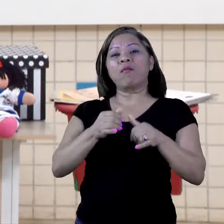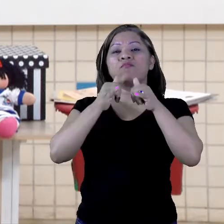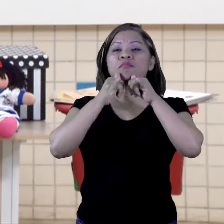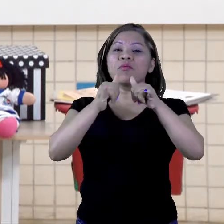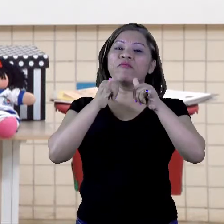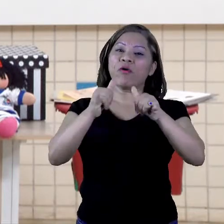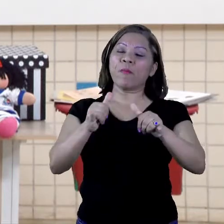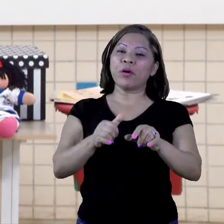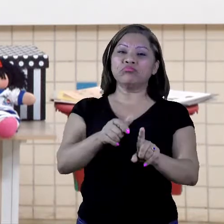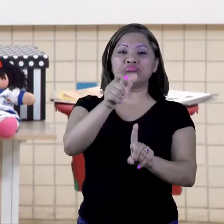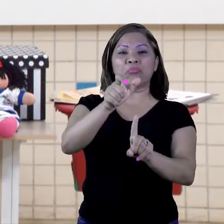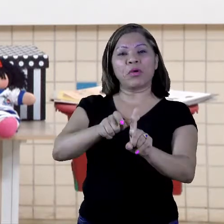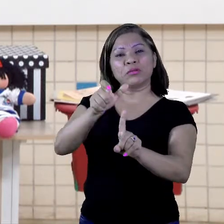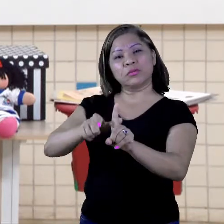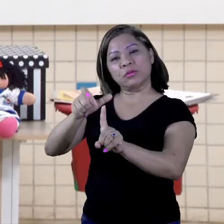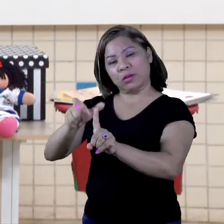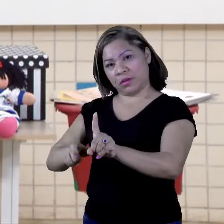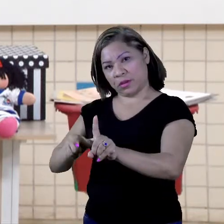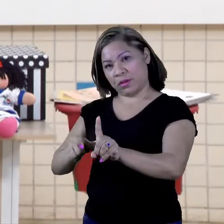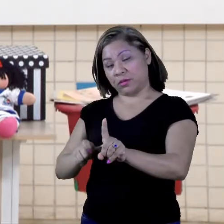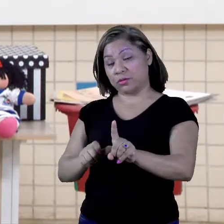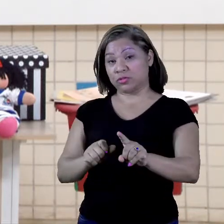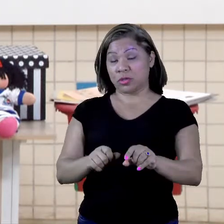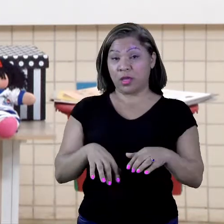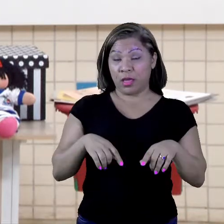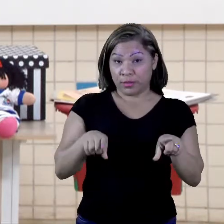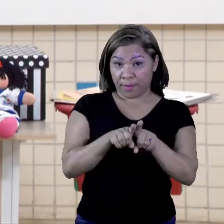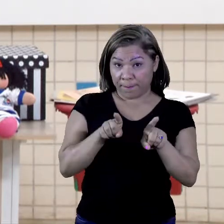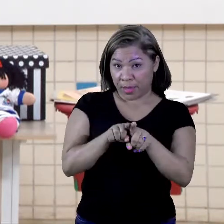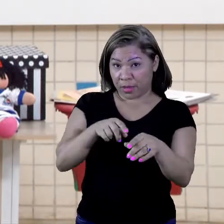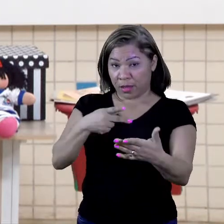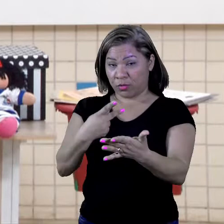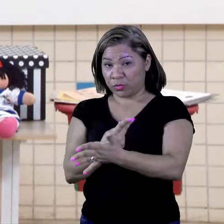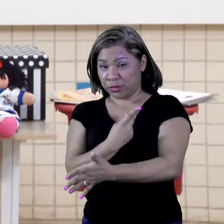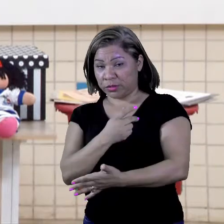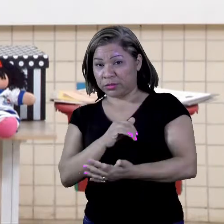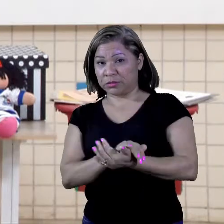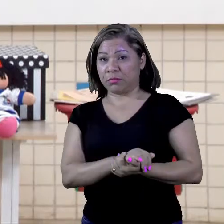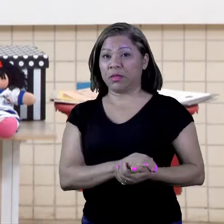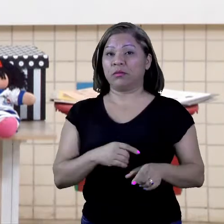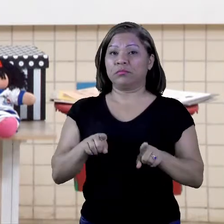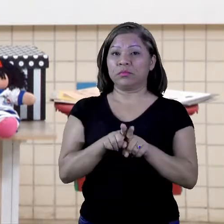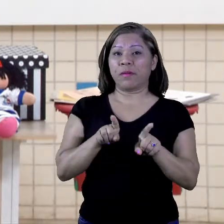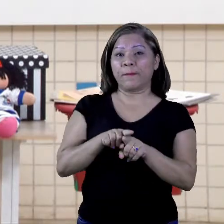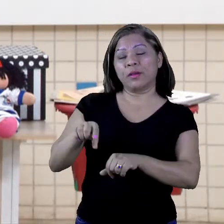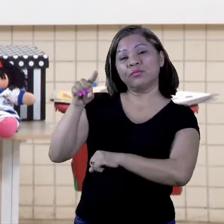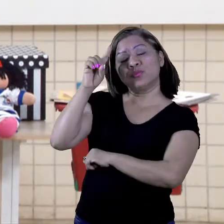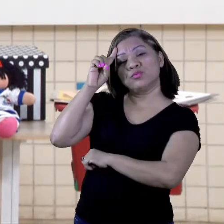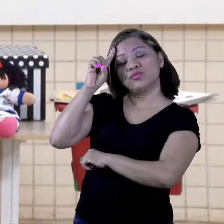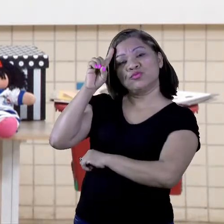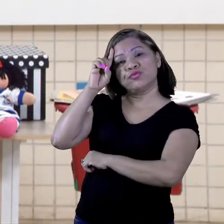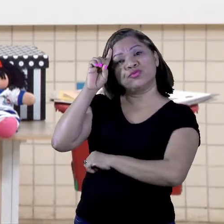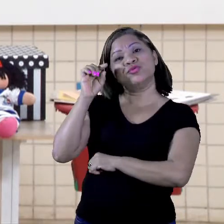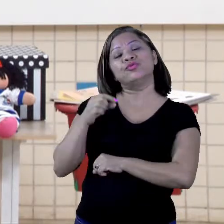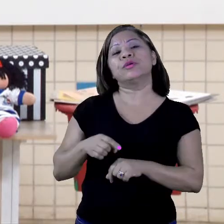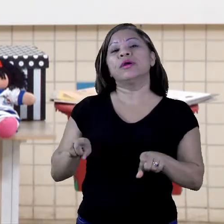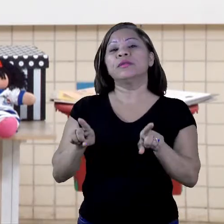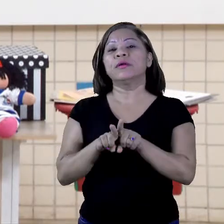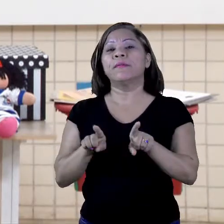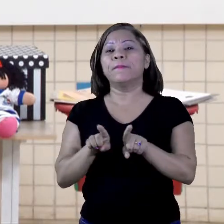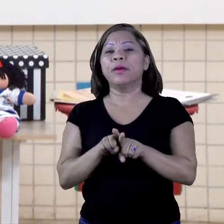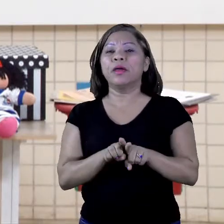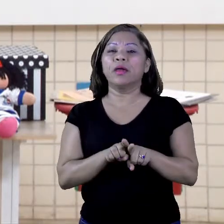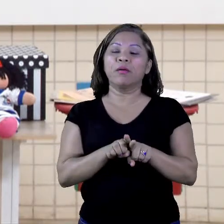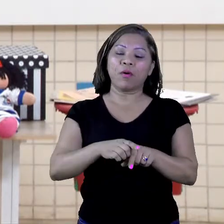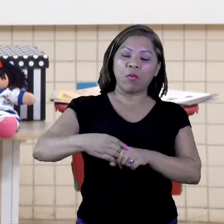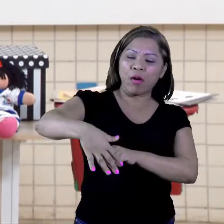traz situações e acontecimentos, ela narra sobre um cotidiano, sobre histórias e traz assim um ambiente onde a